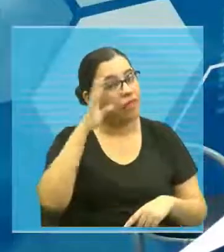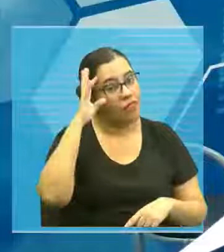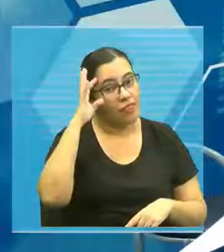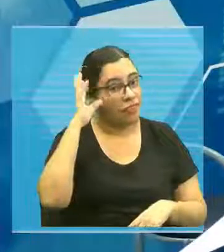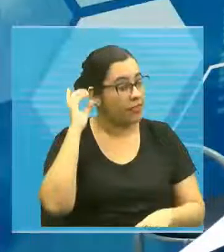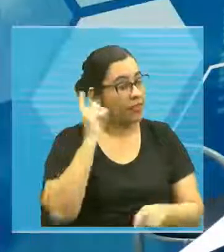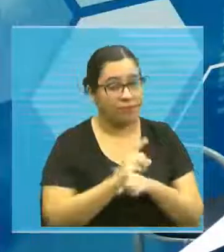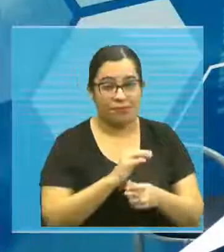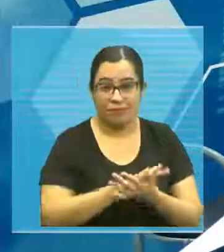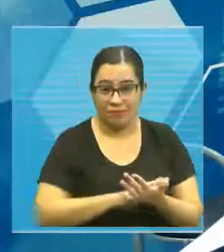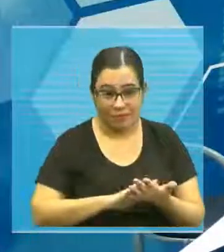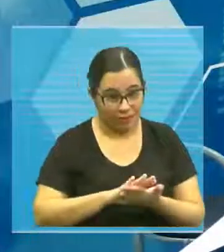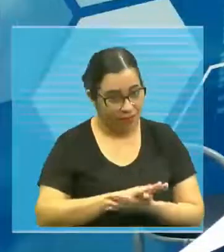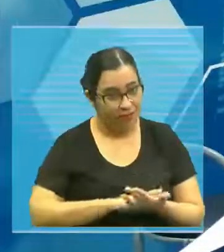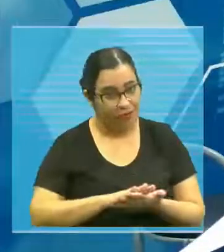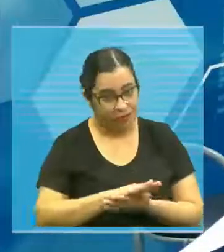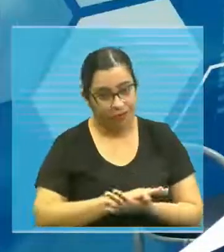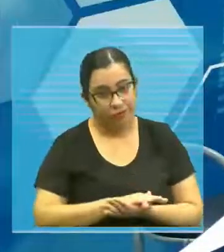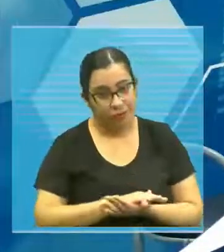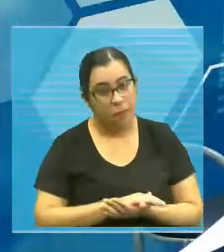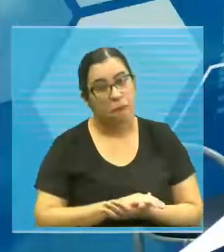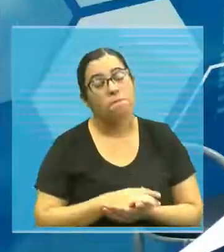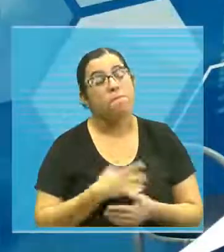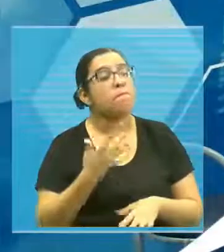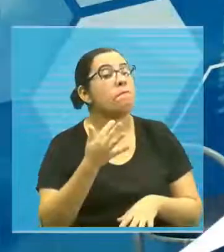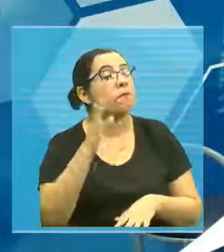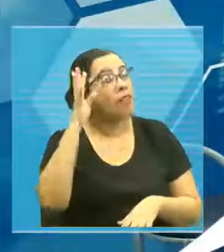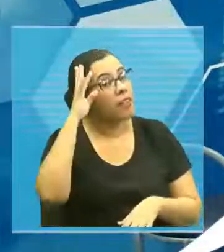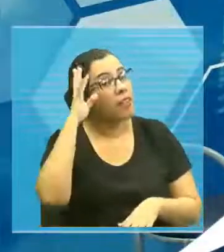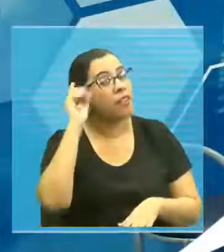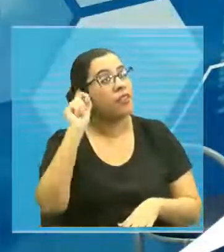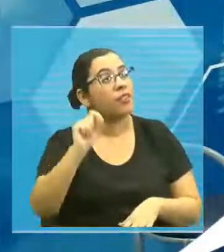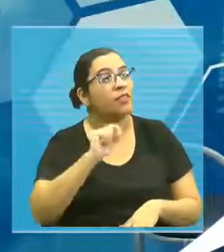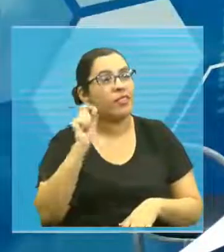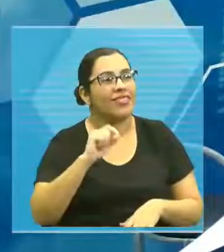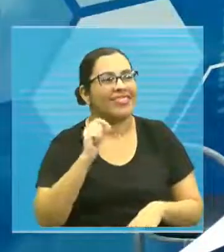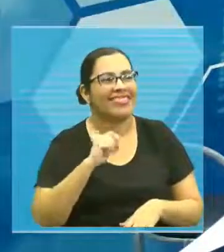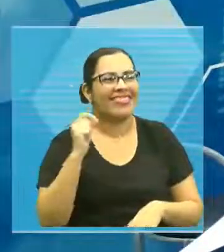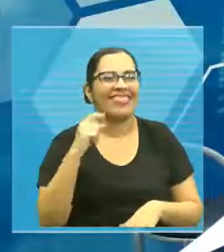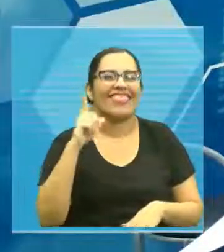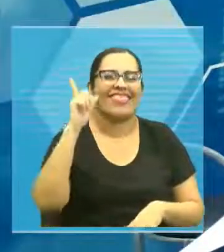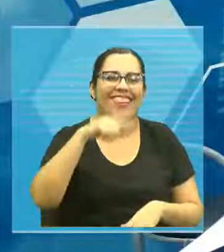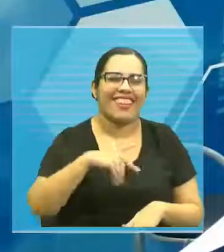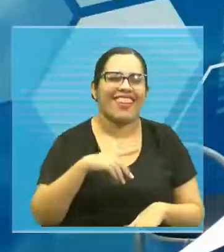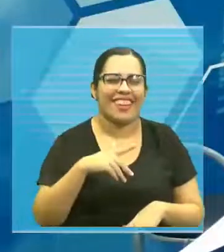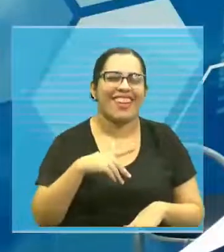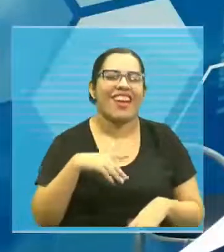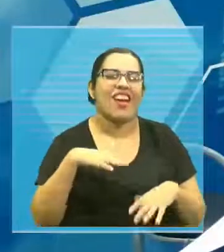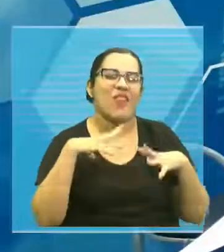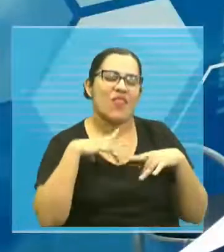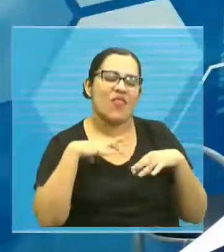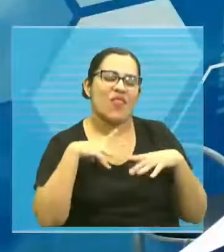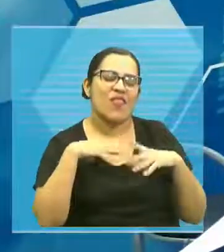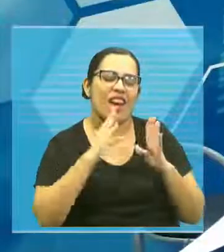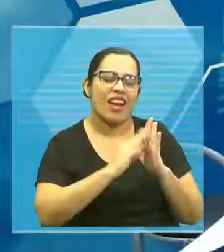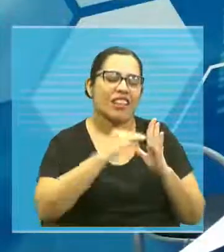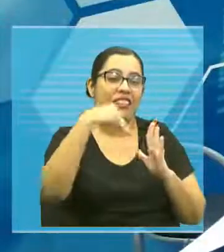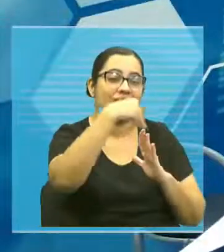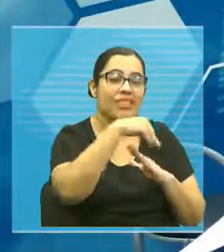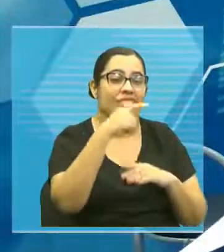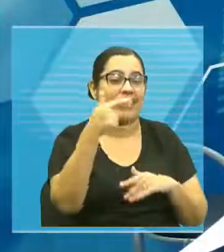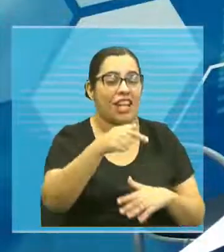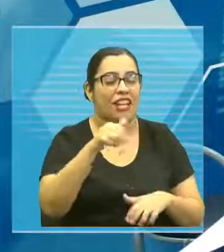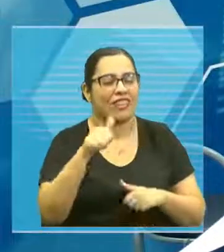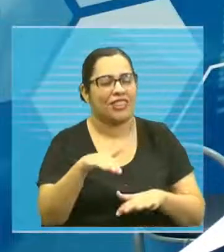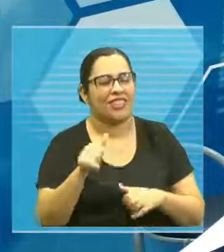quarta frente não mas se encontrarem é quarta-feira é feriado nacional Sete de